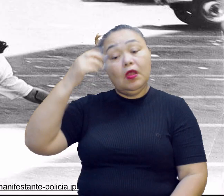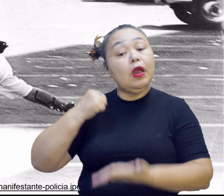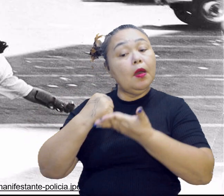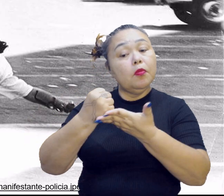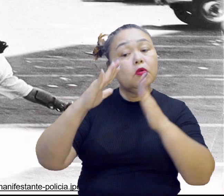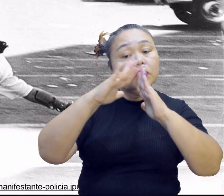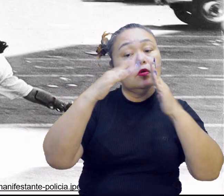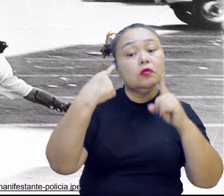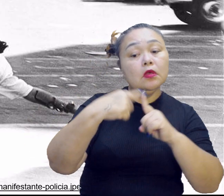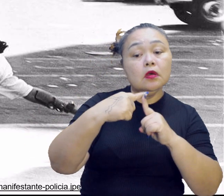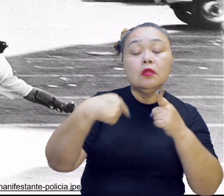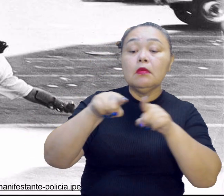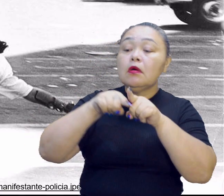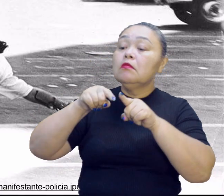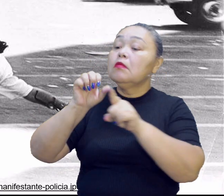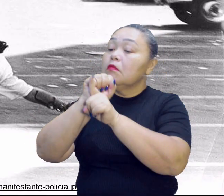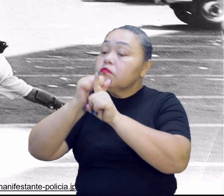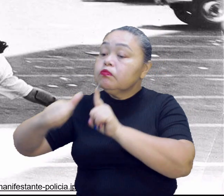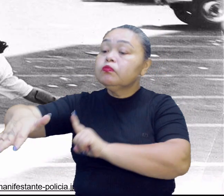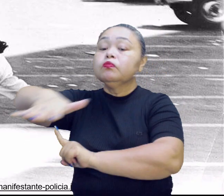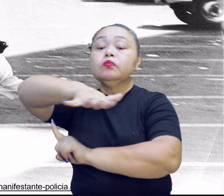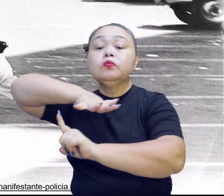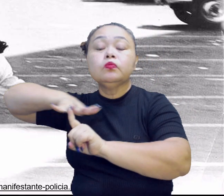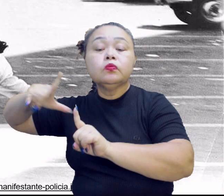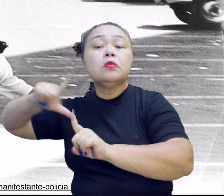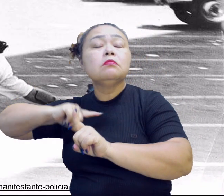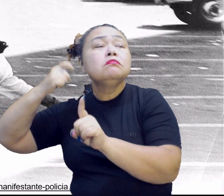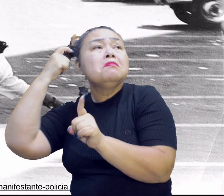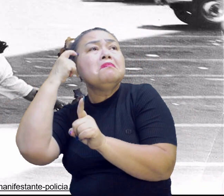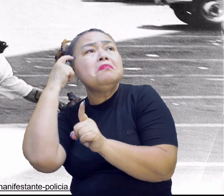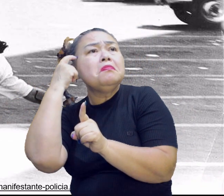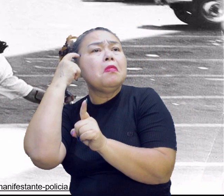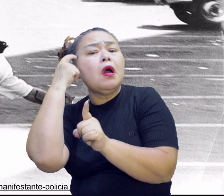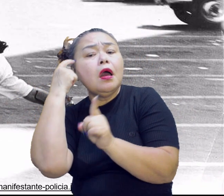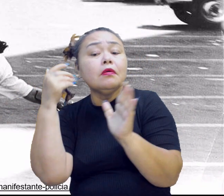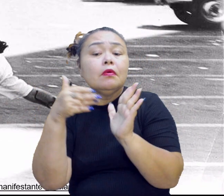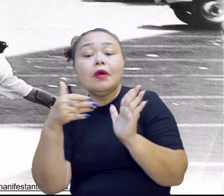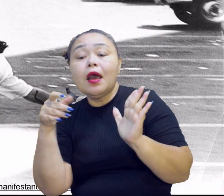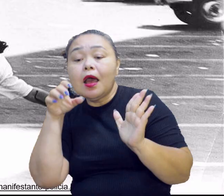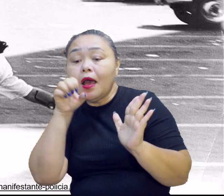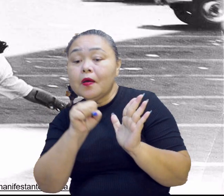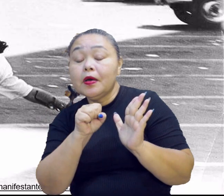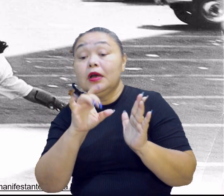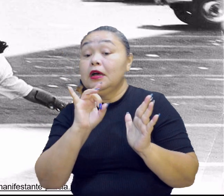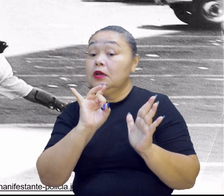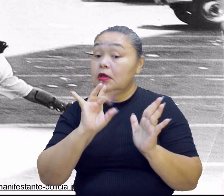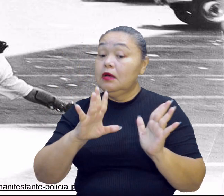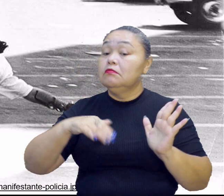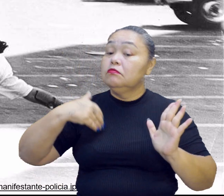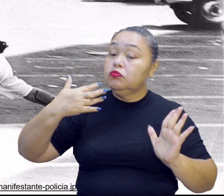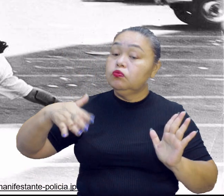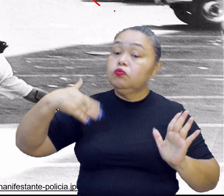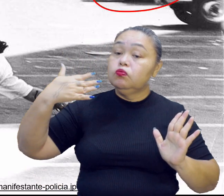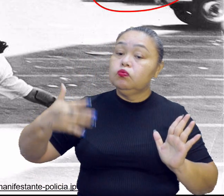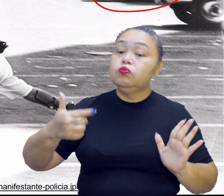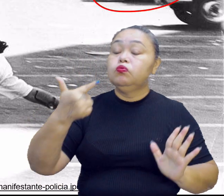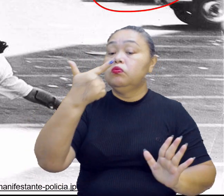e da população civil, que pensavam que era algo assim temporário, só que vai